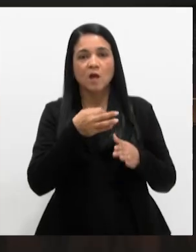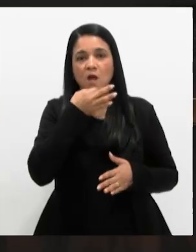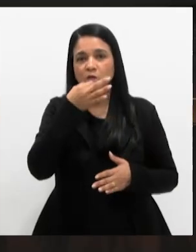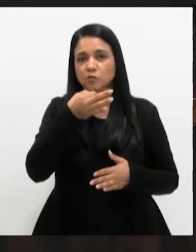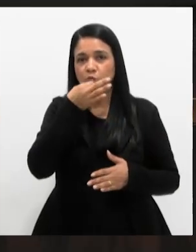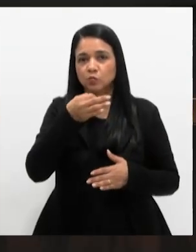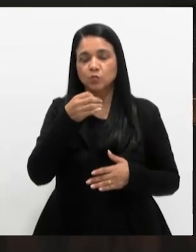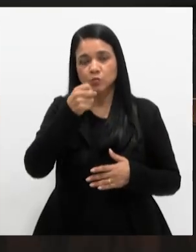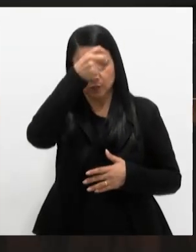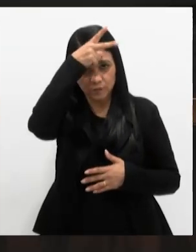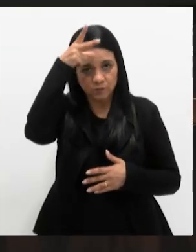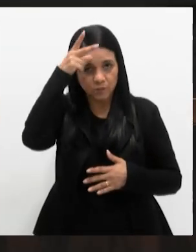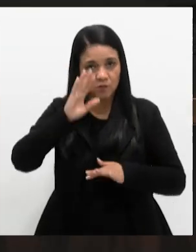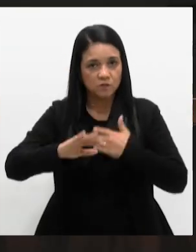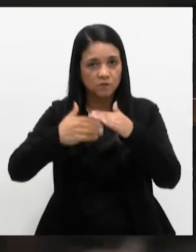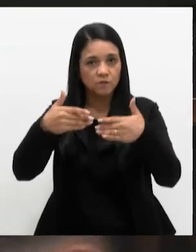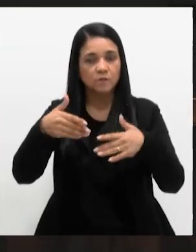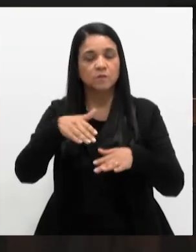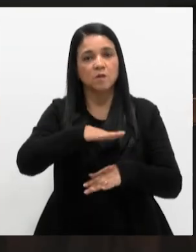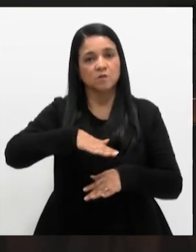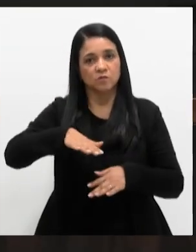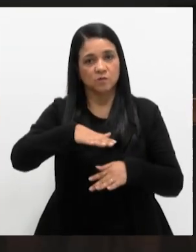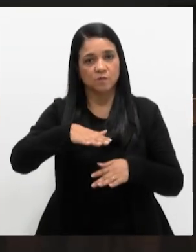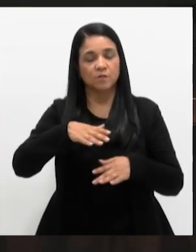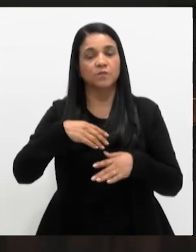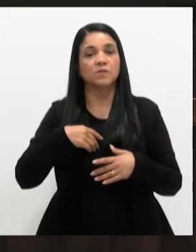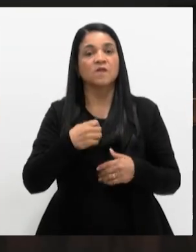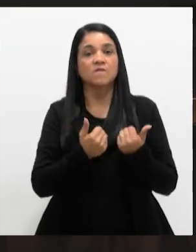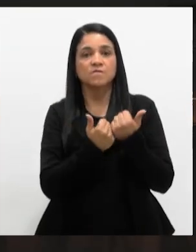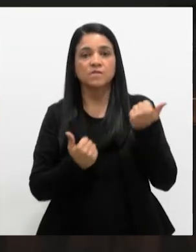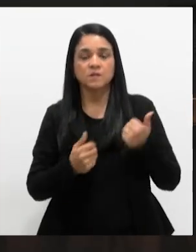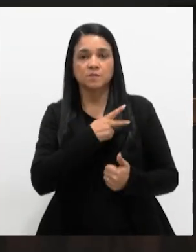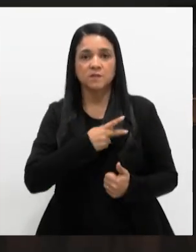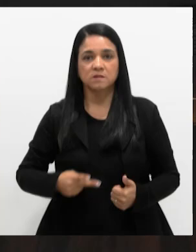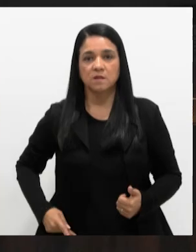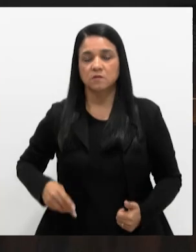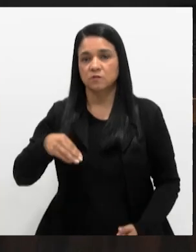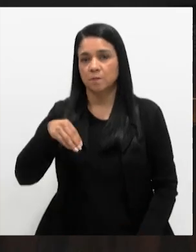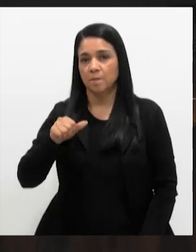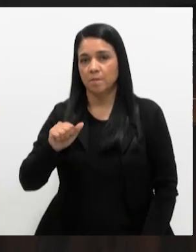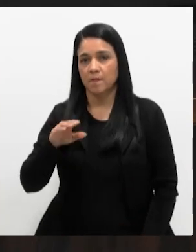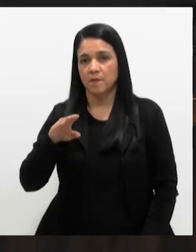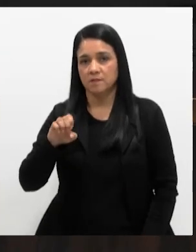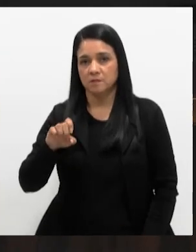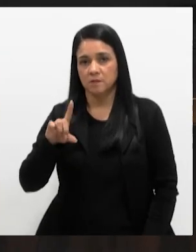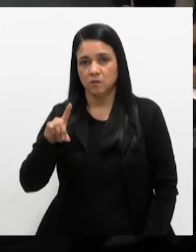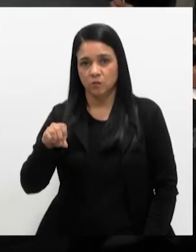Municipais e Desenvolvimento Regional, nosso vice-presidente, deputado Carlos Macedo.